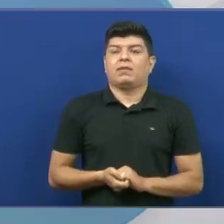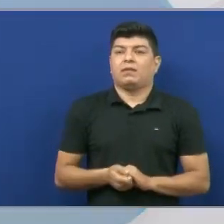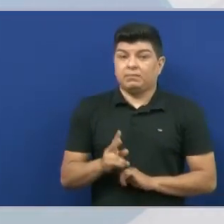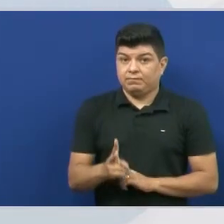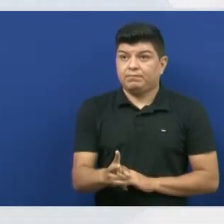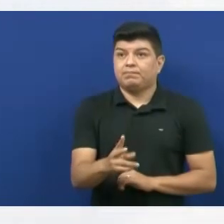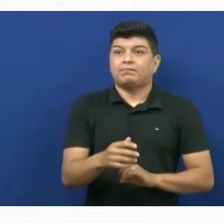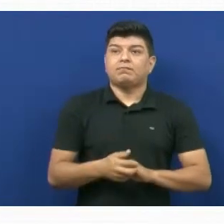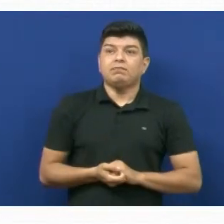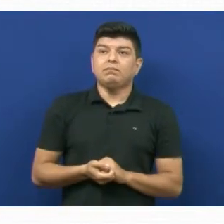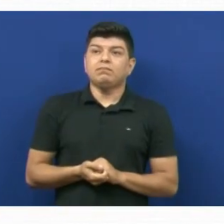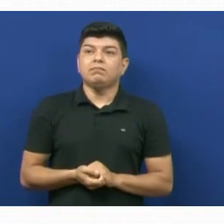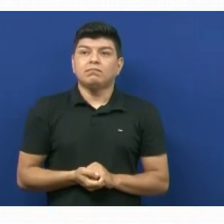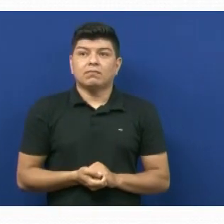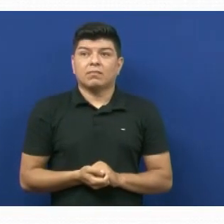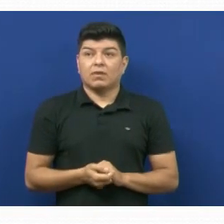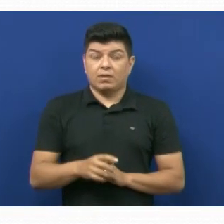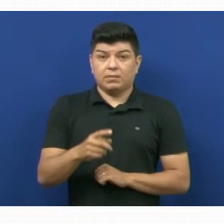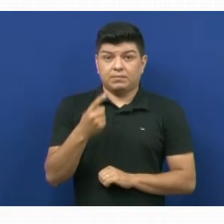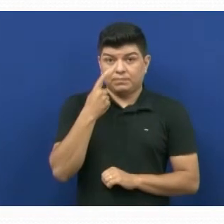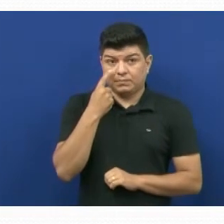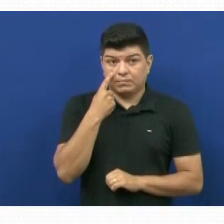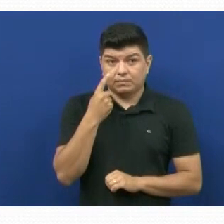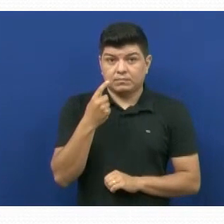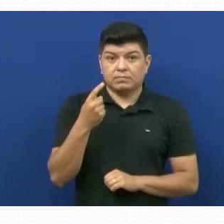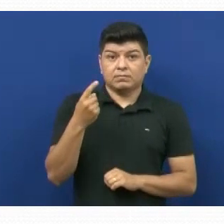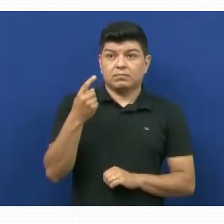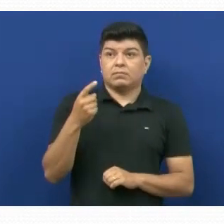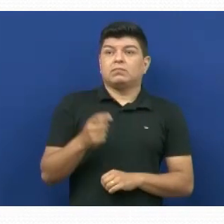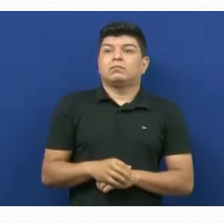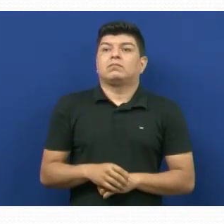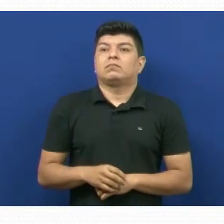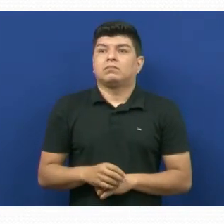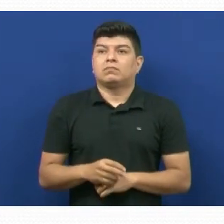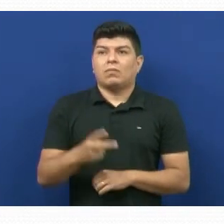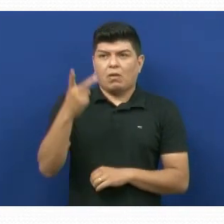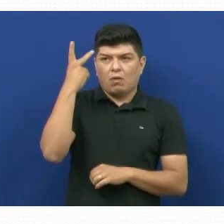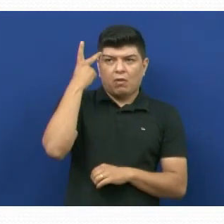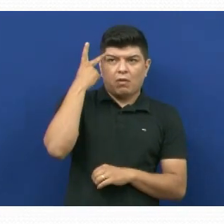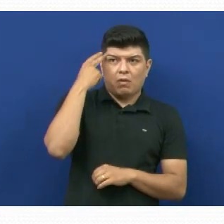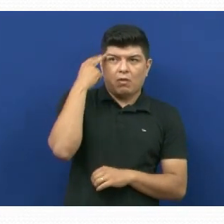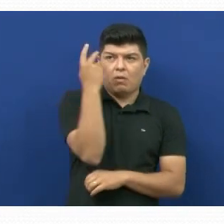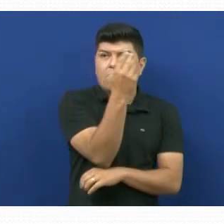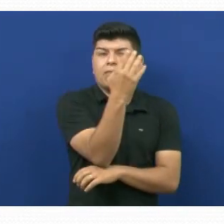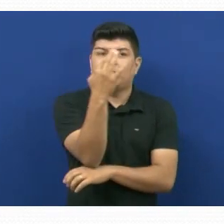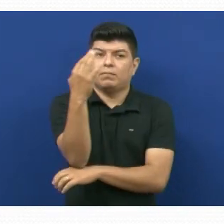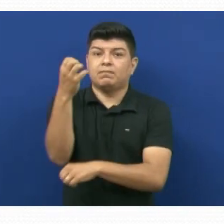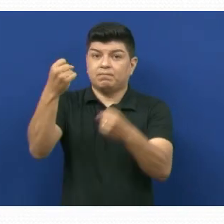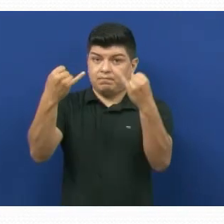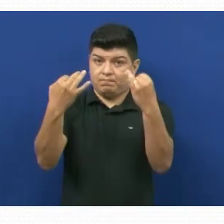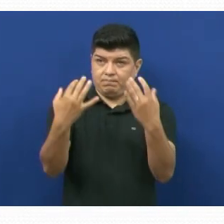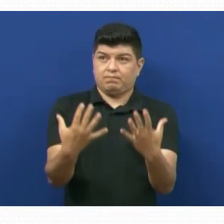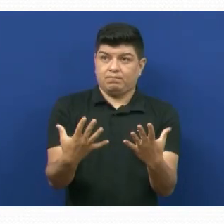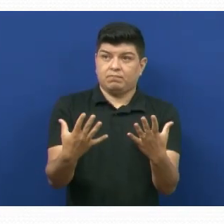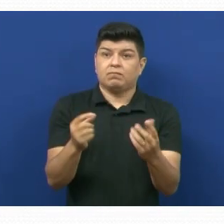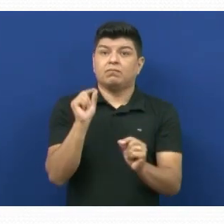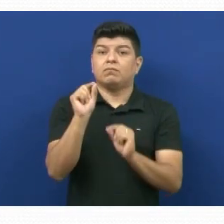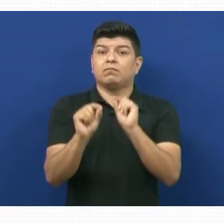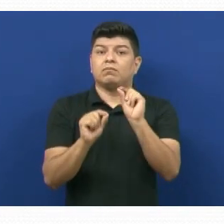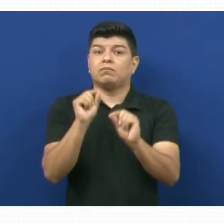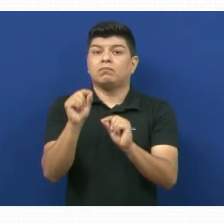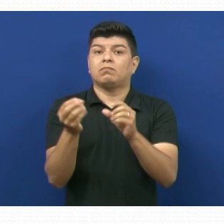lá para o próximo. Tá lá, ó. Os elementos naturais. Agora a gente vai ter uma explicaçãozinha do que é